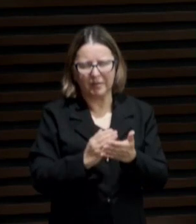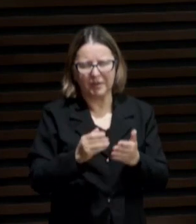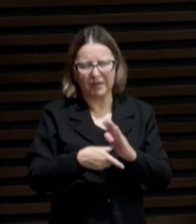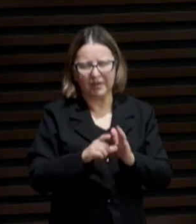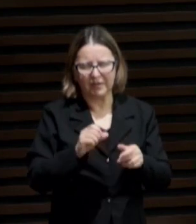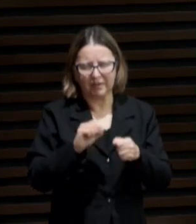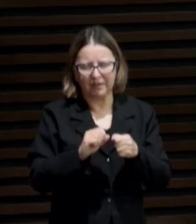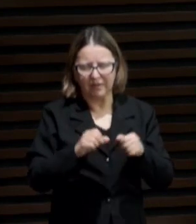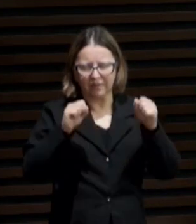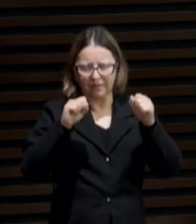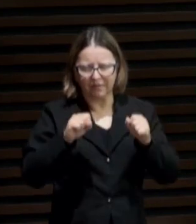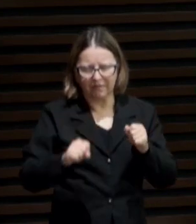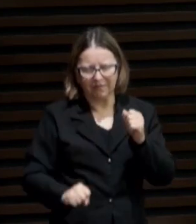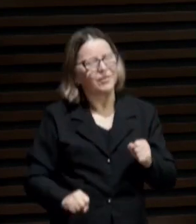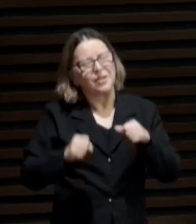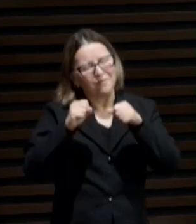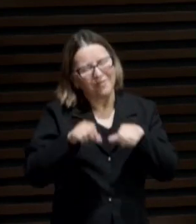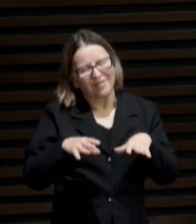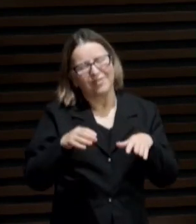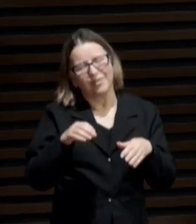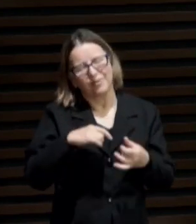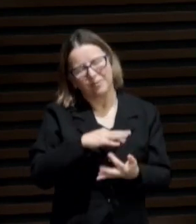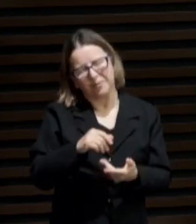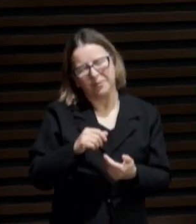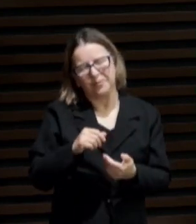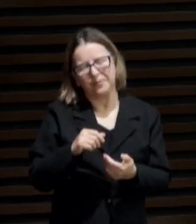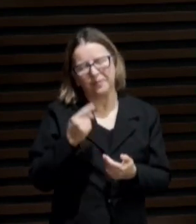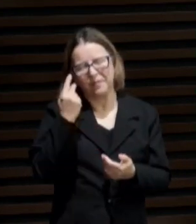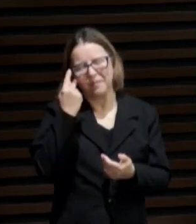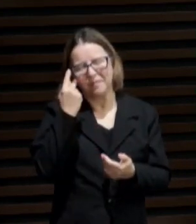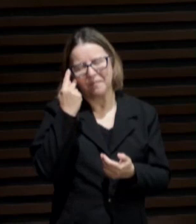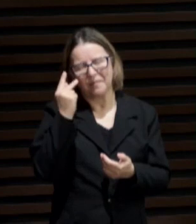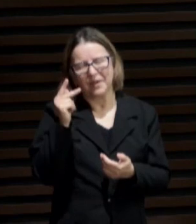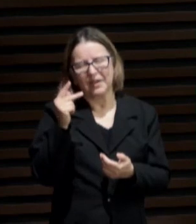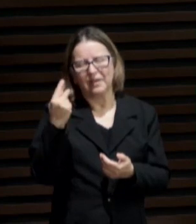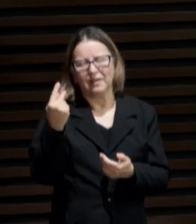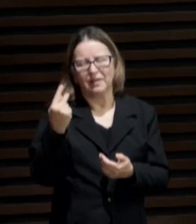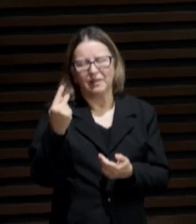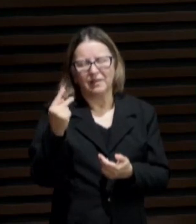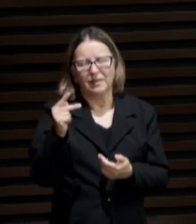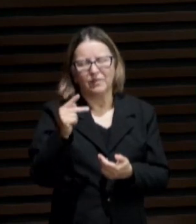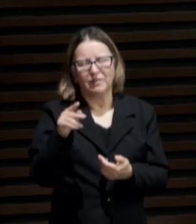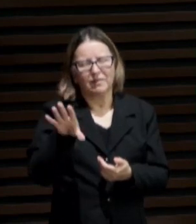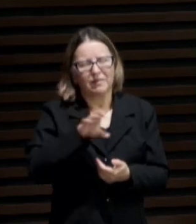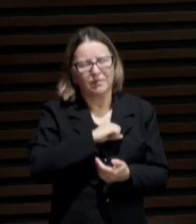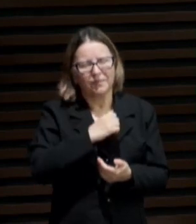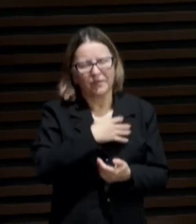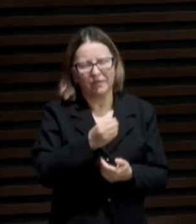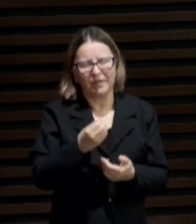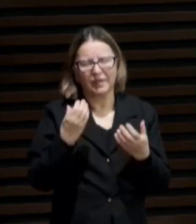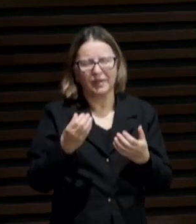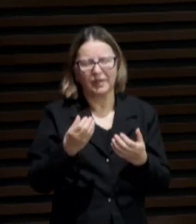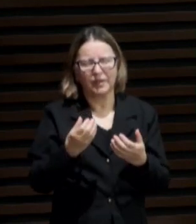é, que era e que hás de vir, seu amado Filho. Pai, queremos consagrar nossas